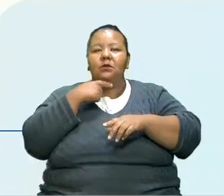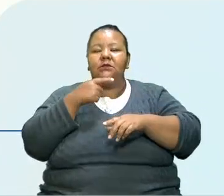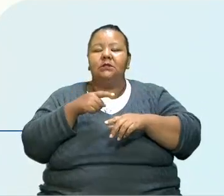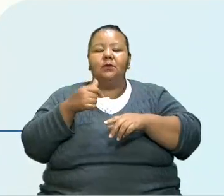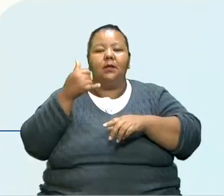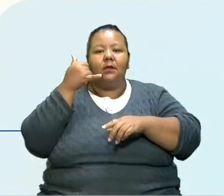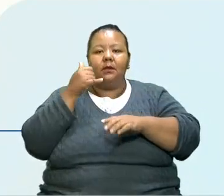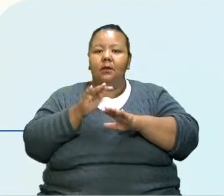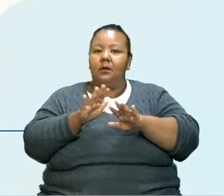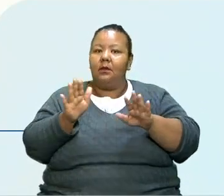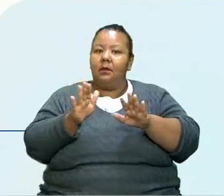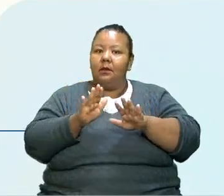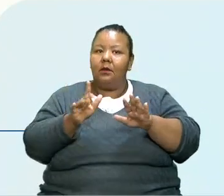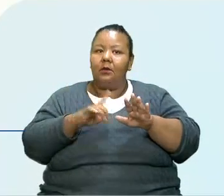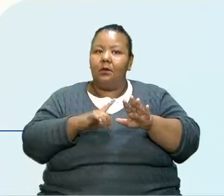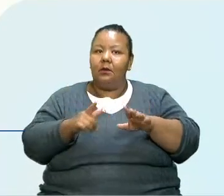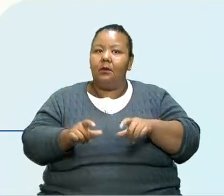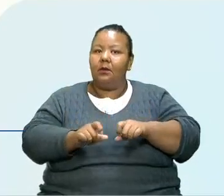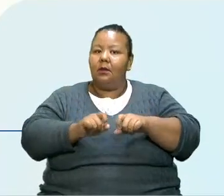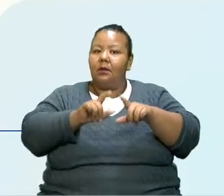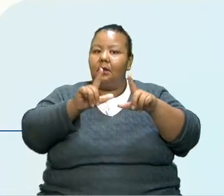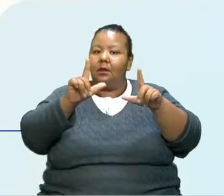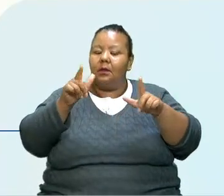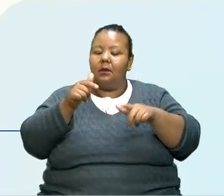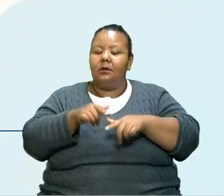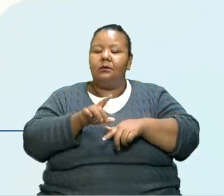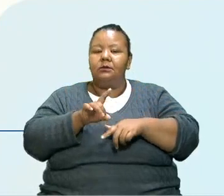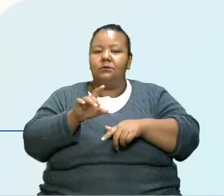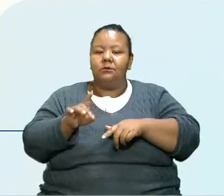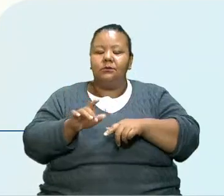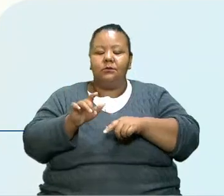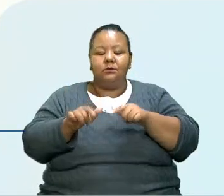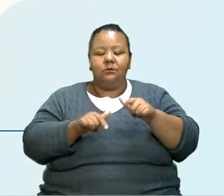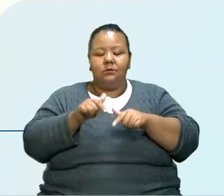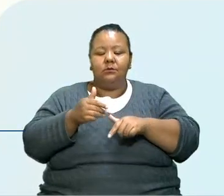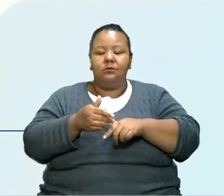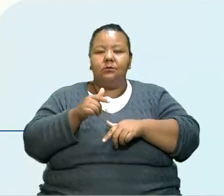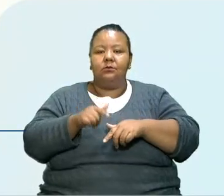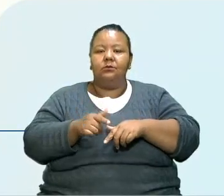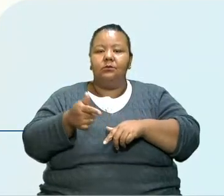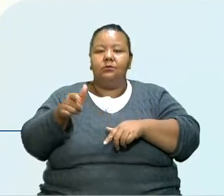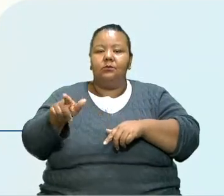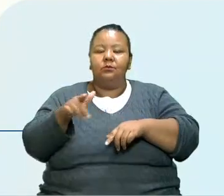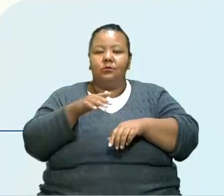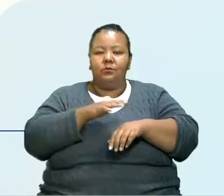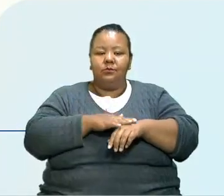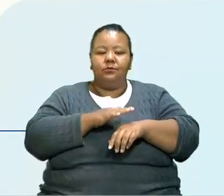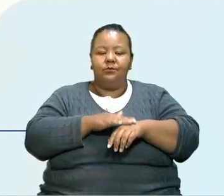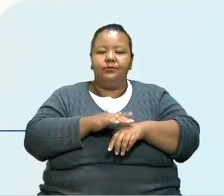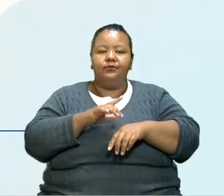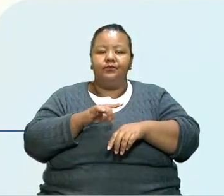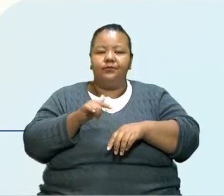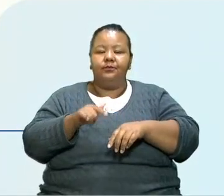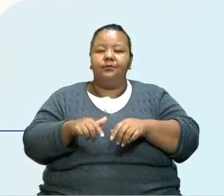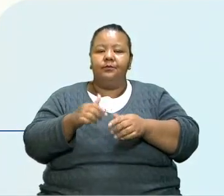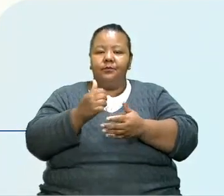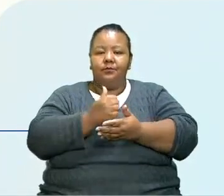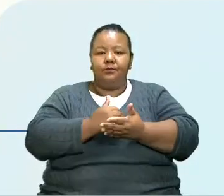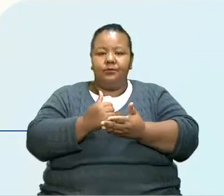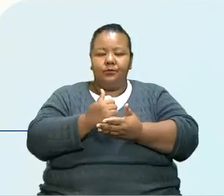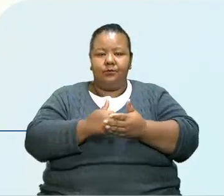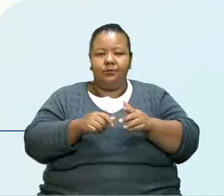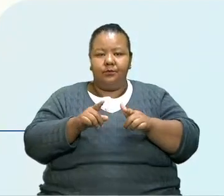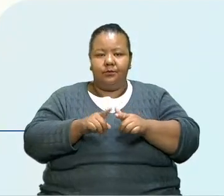ter essa etapa muito clara. É só estar trabalhando num outro momento e tem que ter um controle